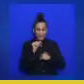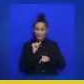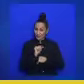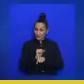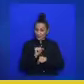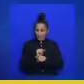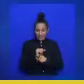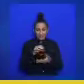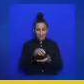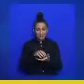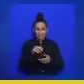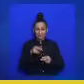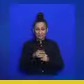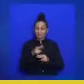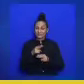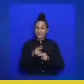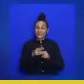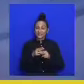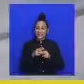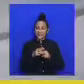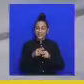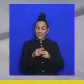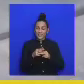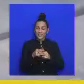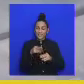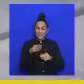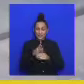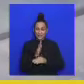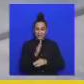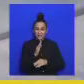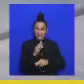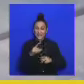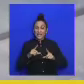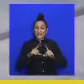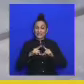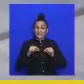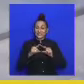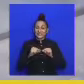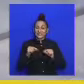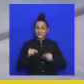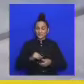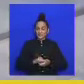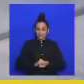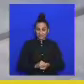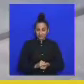aguardar a validação do sorteio através da Central da Caixa em Brasília.